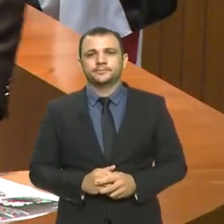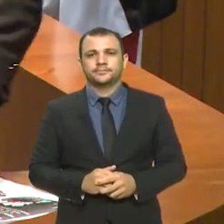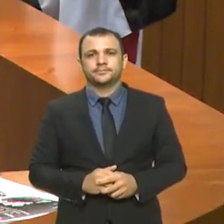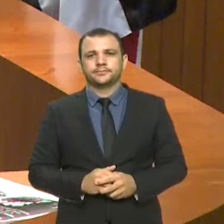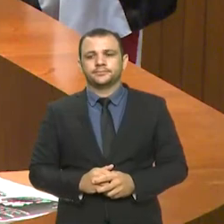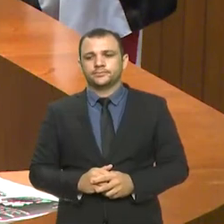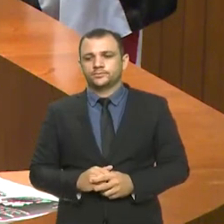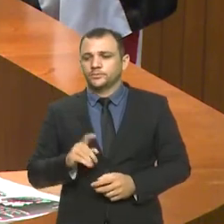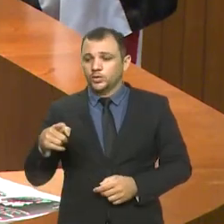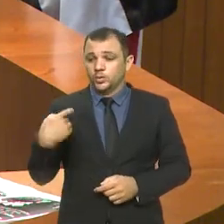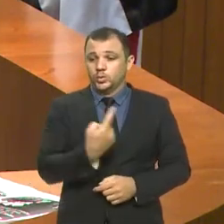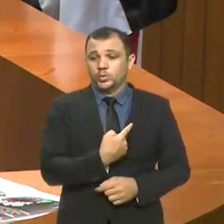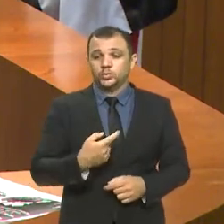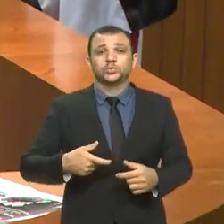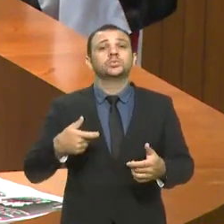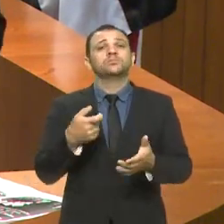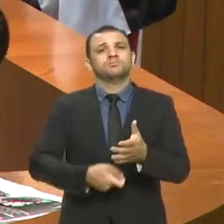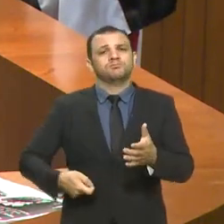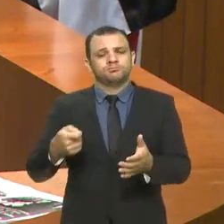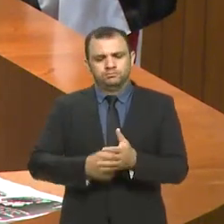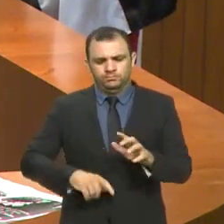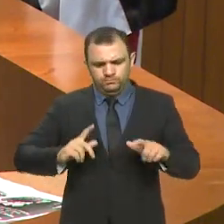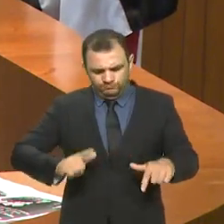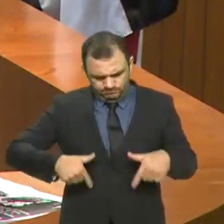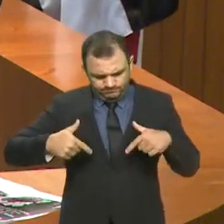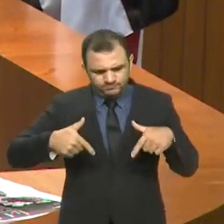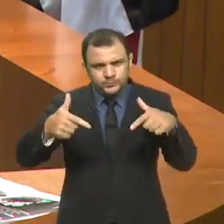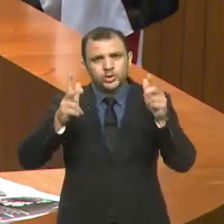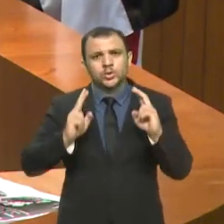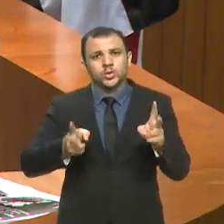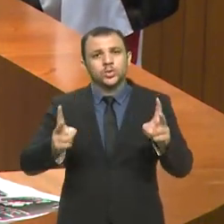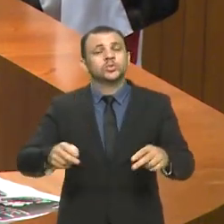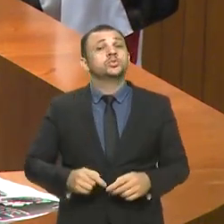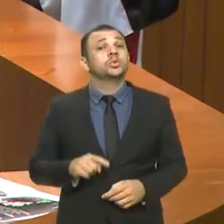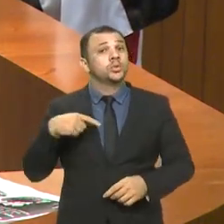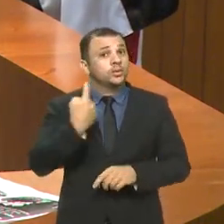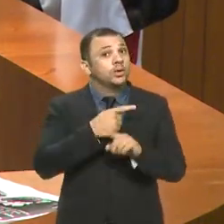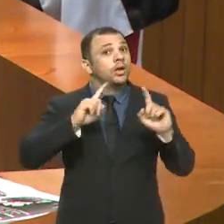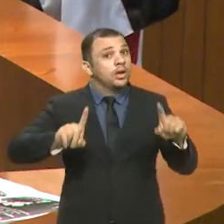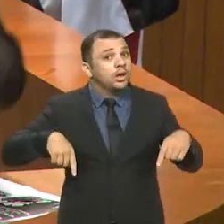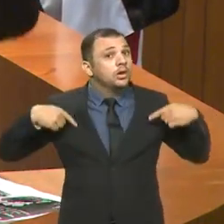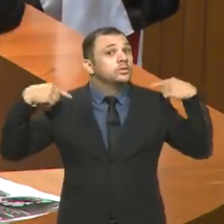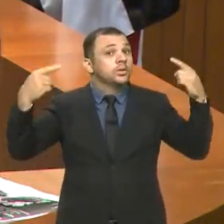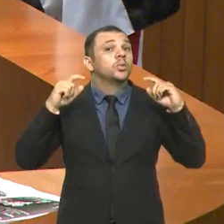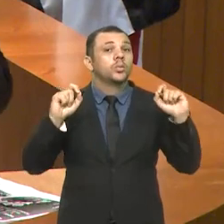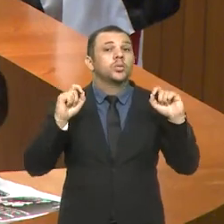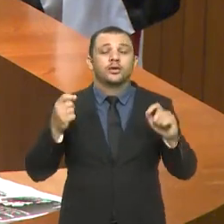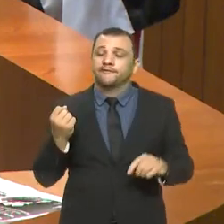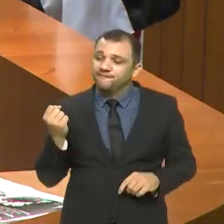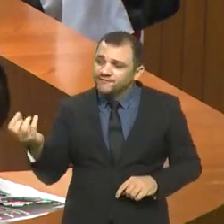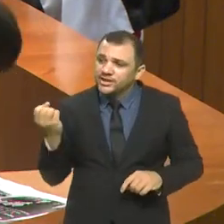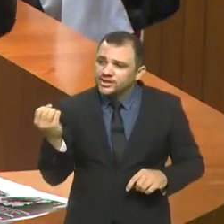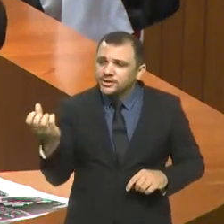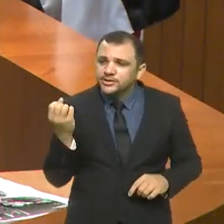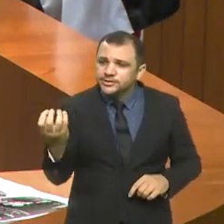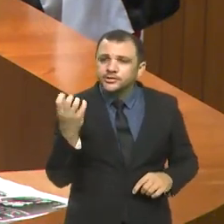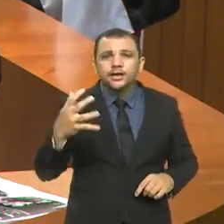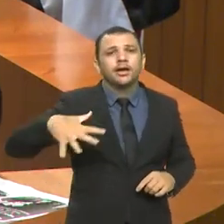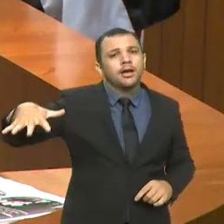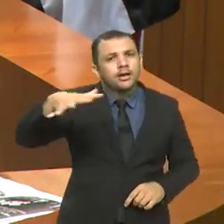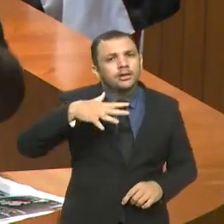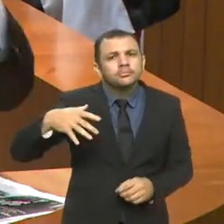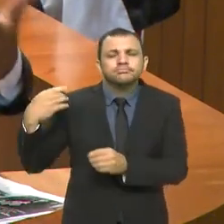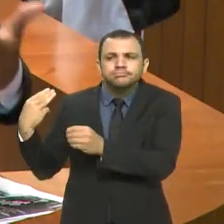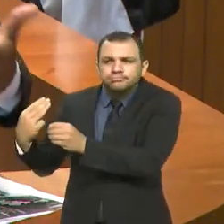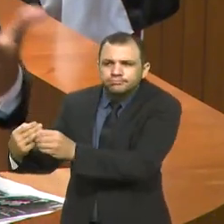A nossa luta permanente. E vamos mais. Vamos percorrer a Baixada Maranhense, os municípios, e por meio